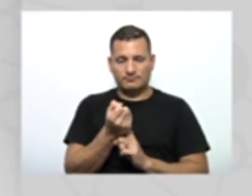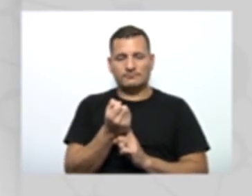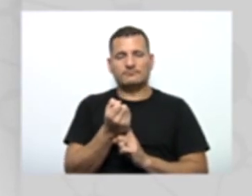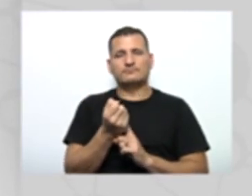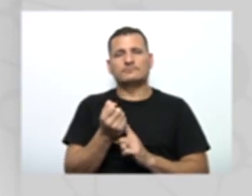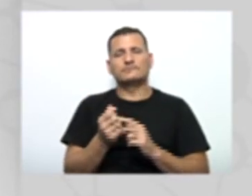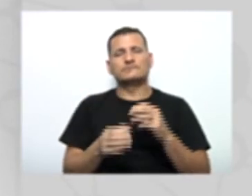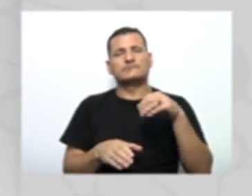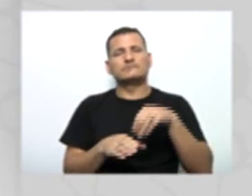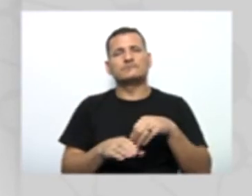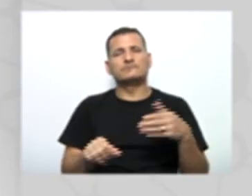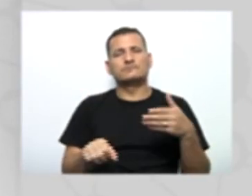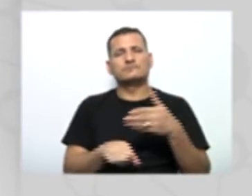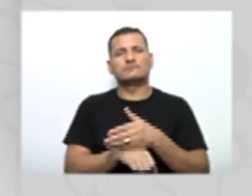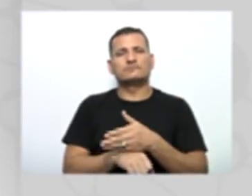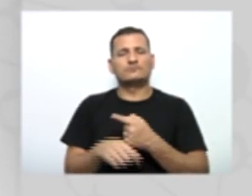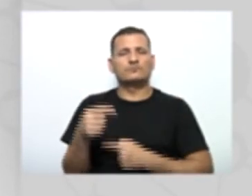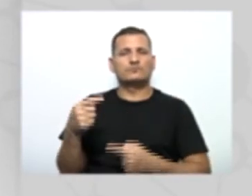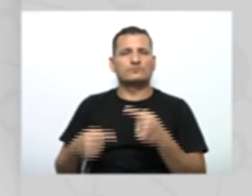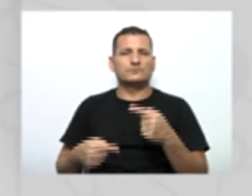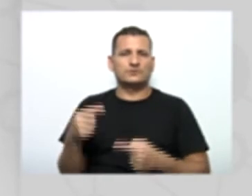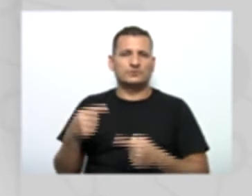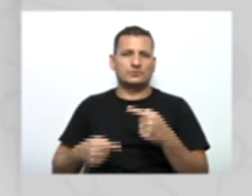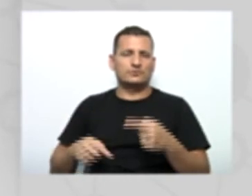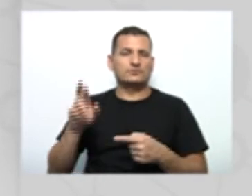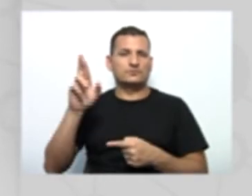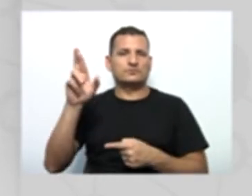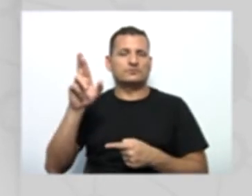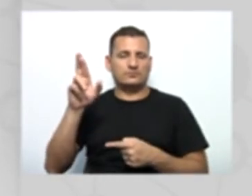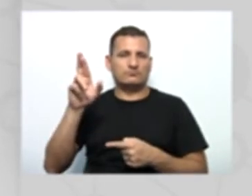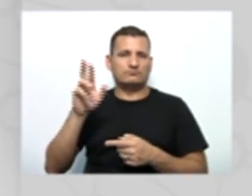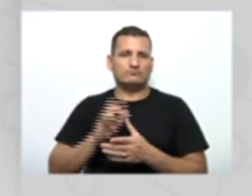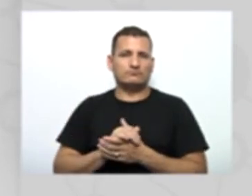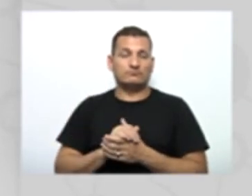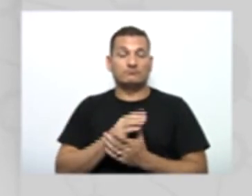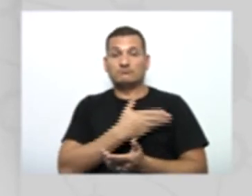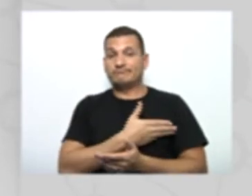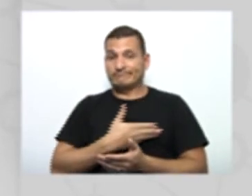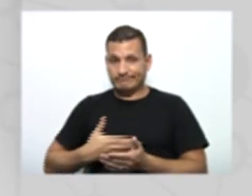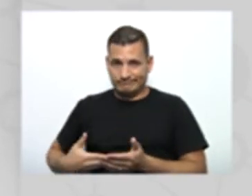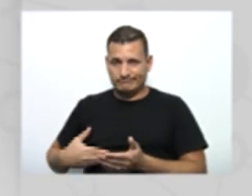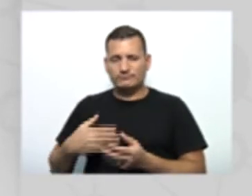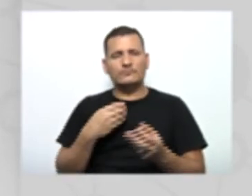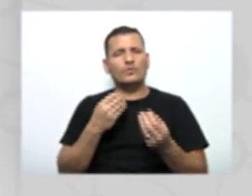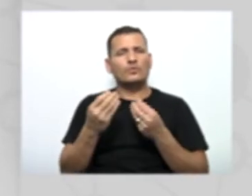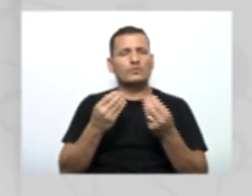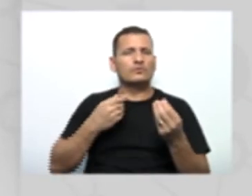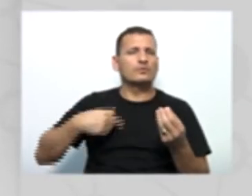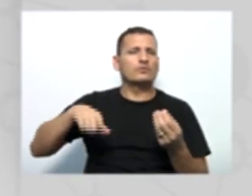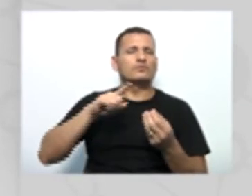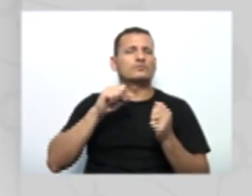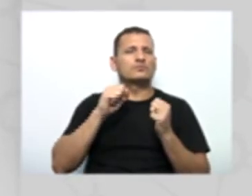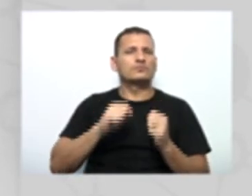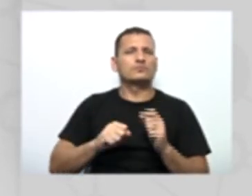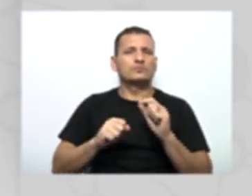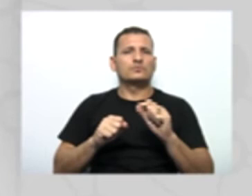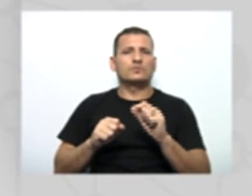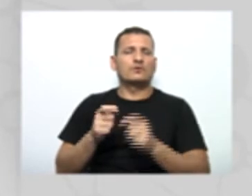processo político decisório no âmbito do Estado. Vamos ver de que forma nós podemos participar da administração,